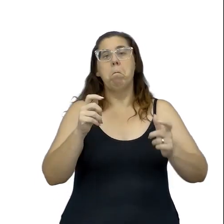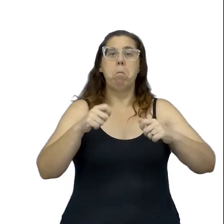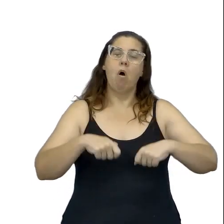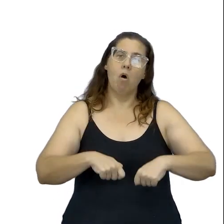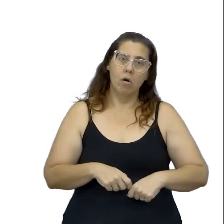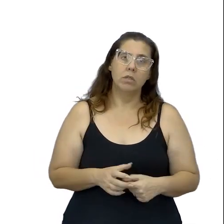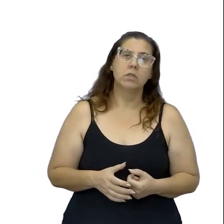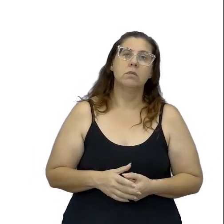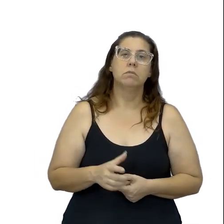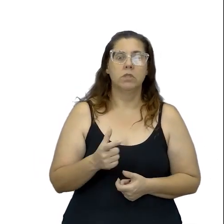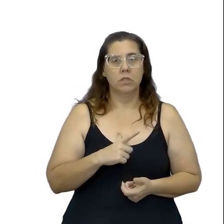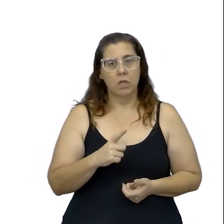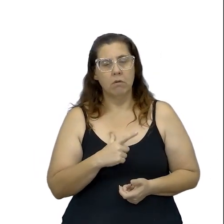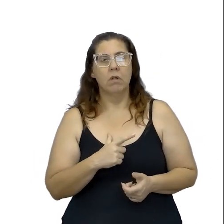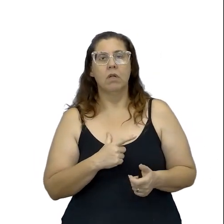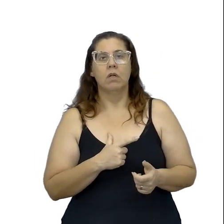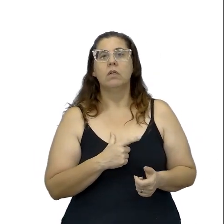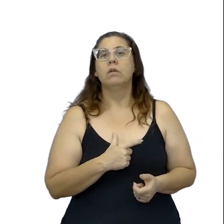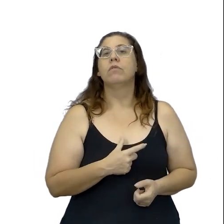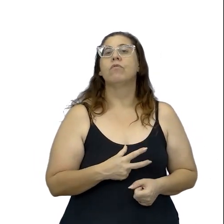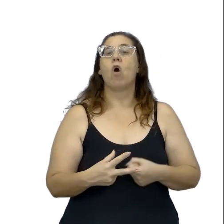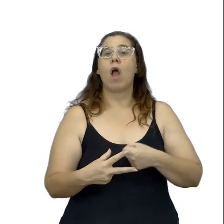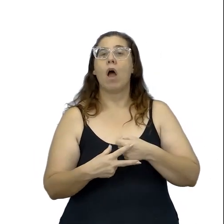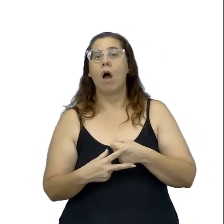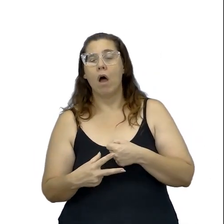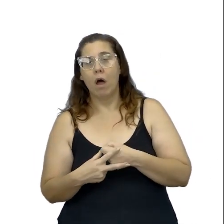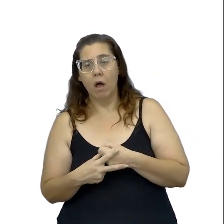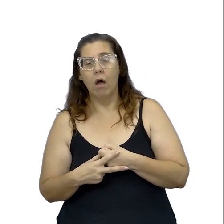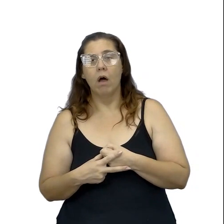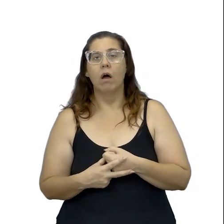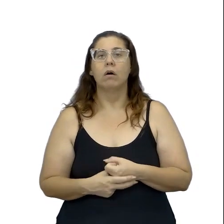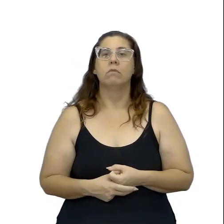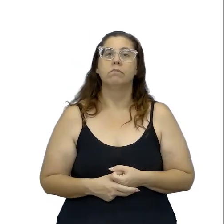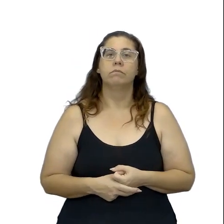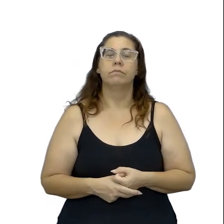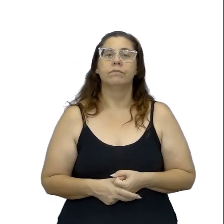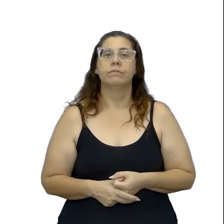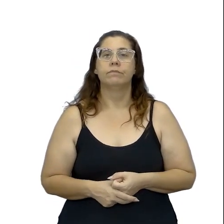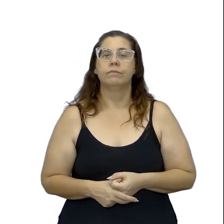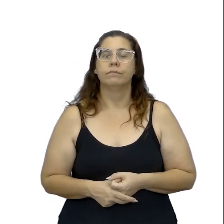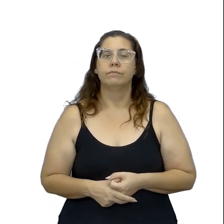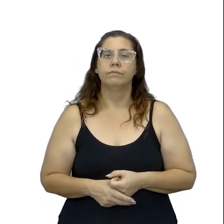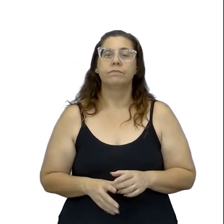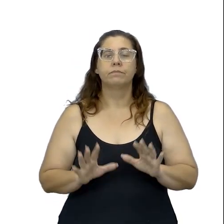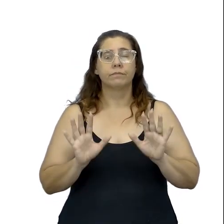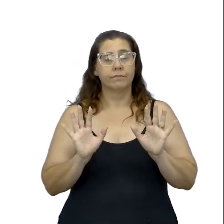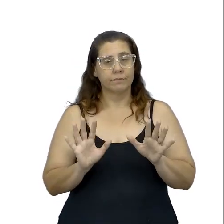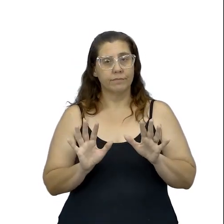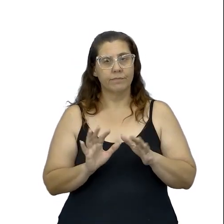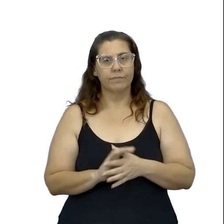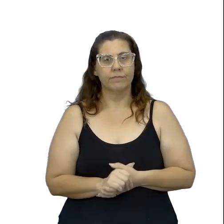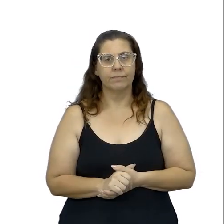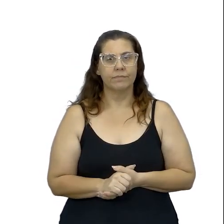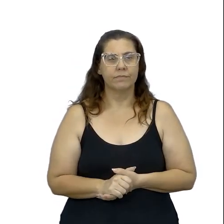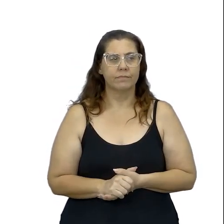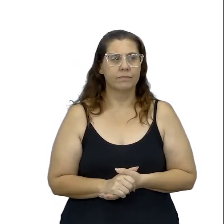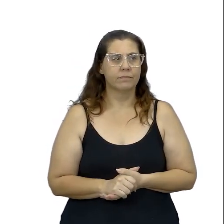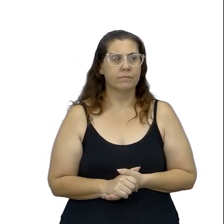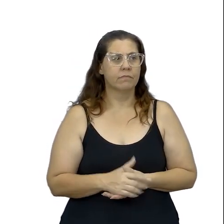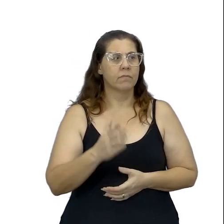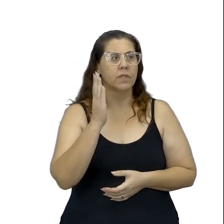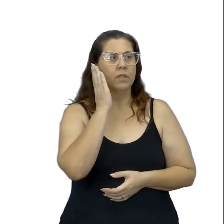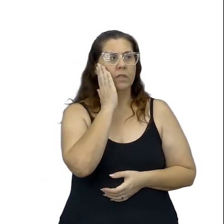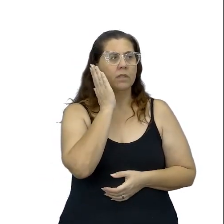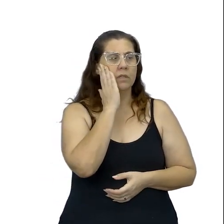possibilidade, né, de você trabalhar com vocabulário, né? Foi interessante também por isso. E assim, saber,